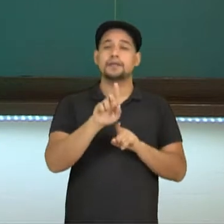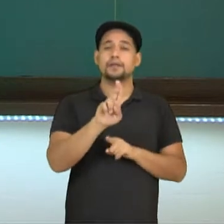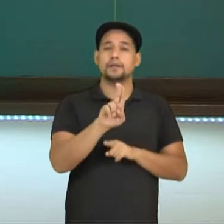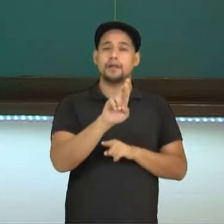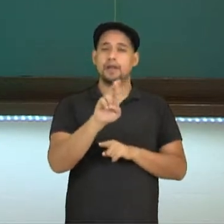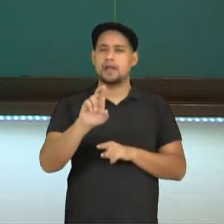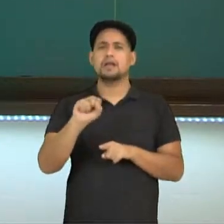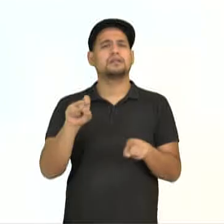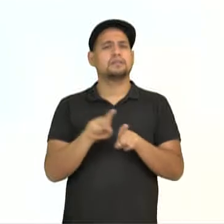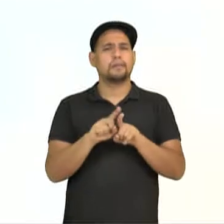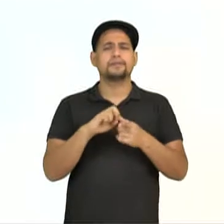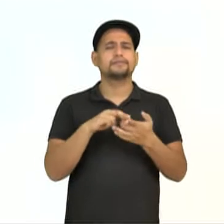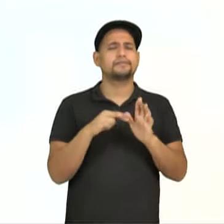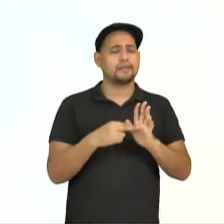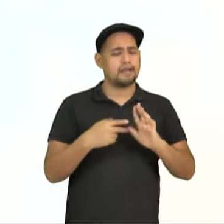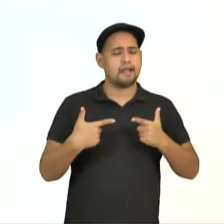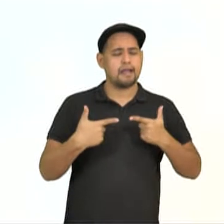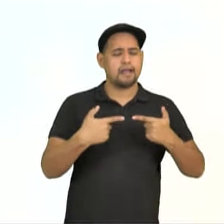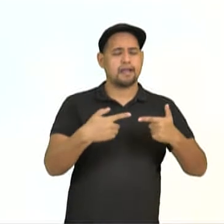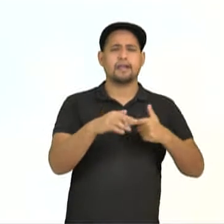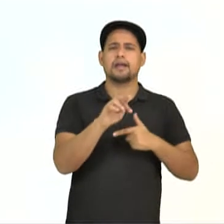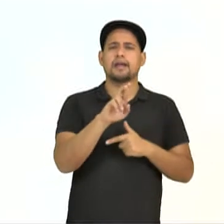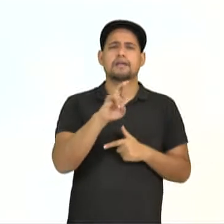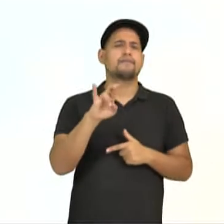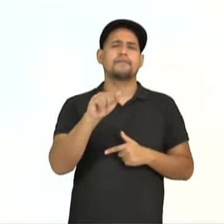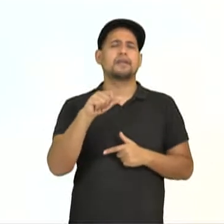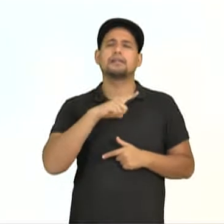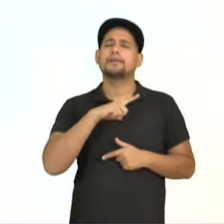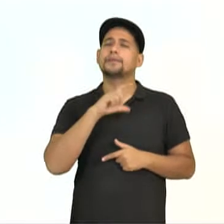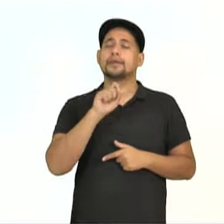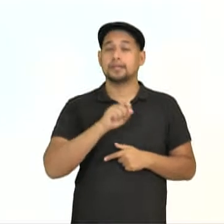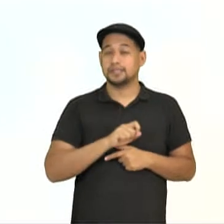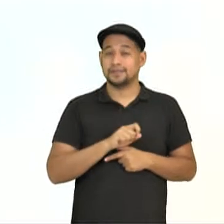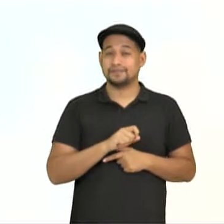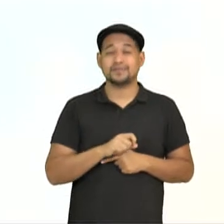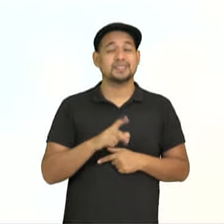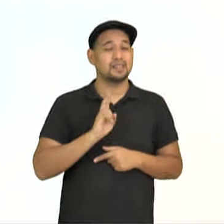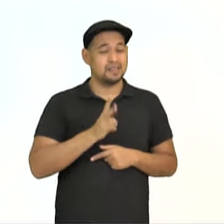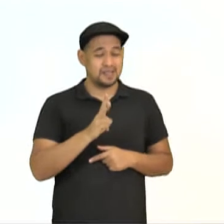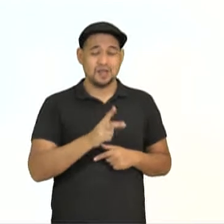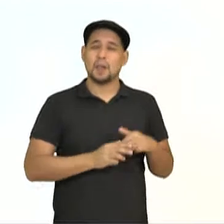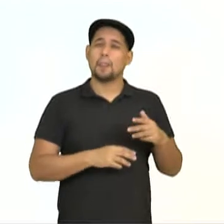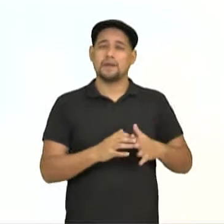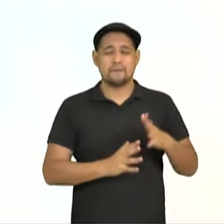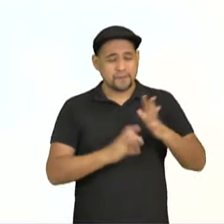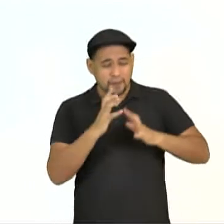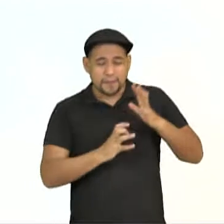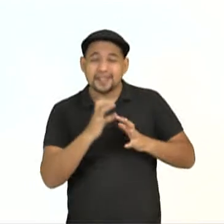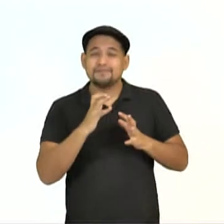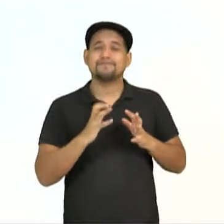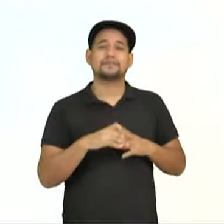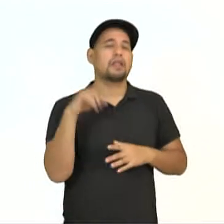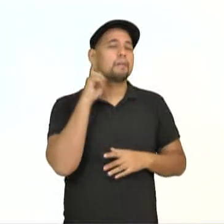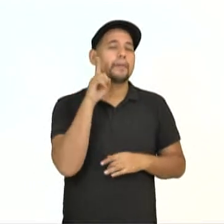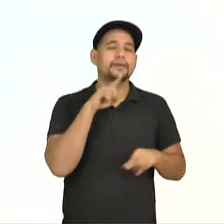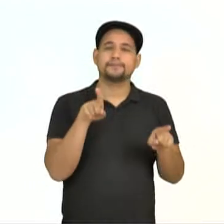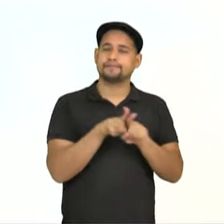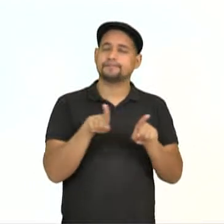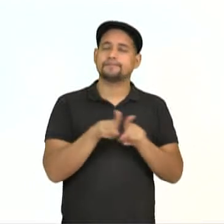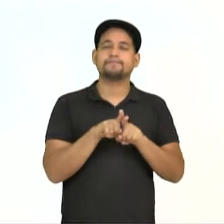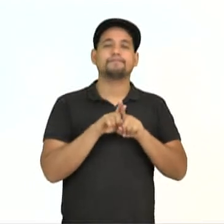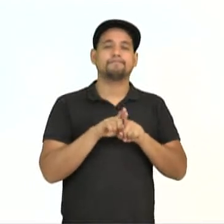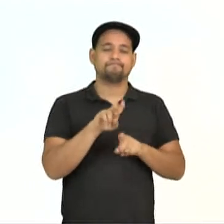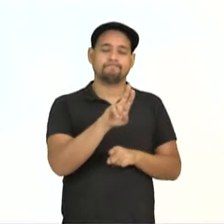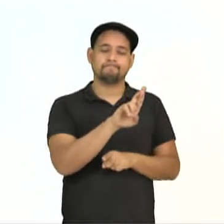Guerra Fria. A Guerra Fria consistiu num conflito permanente entre Estados Unidos e União Soviética,